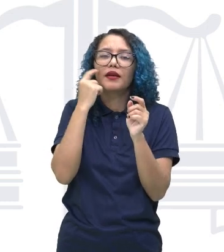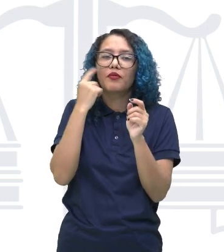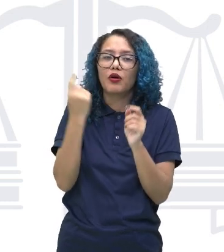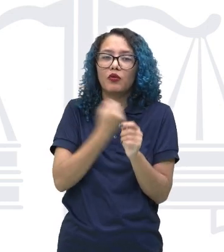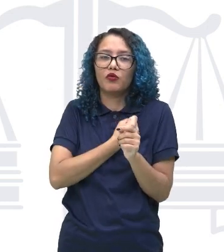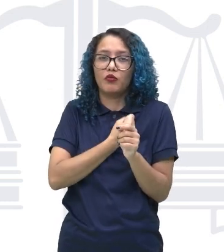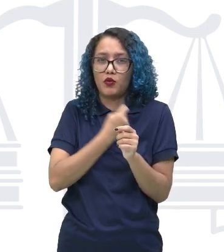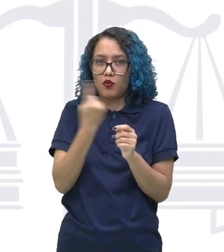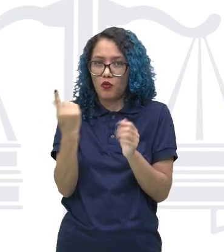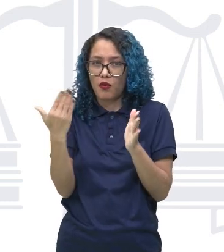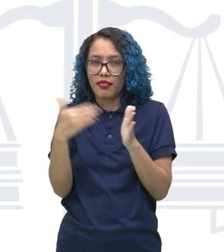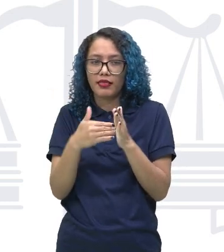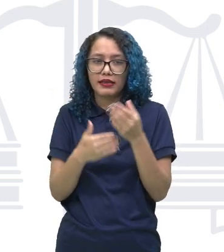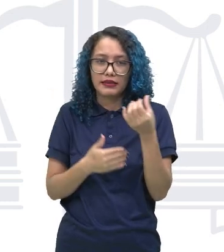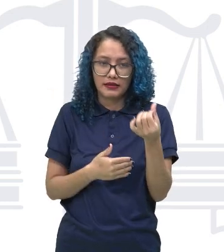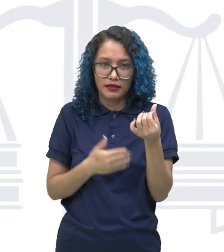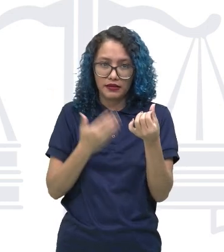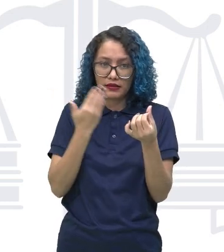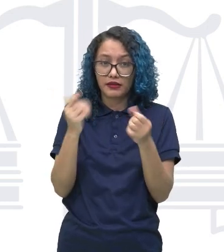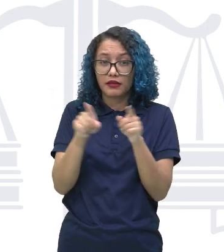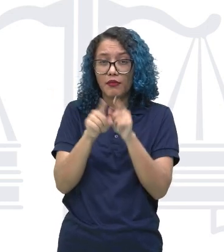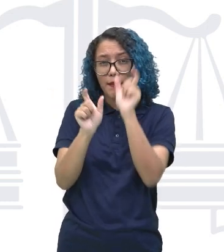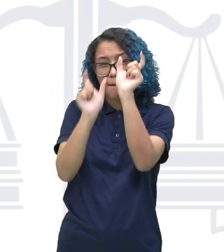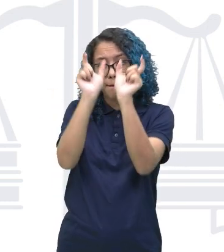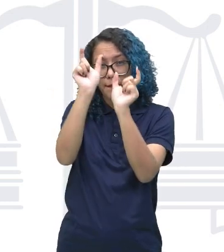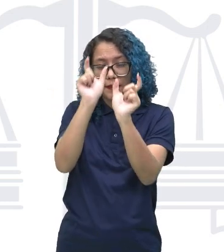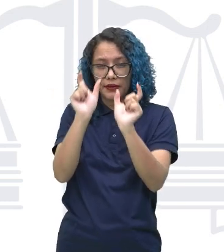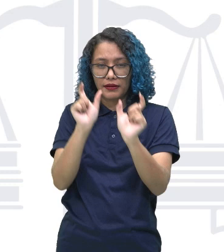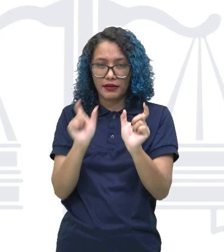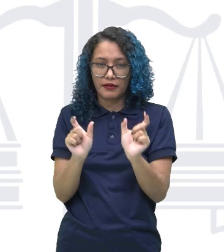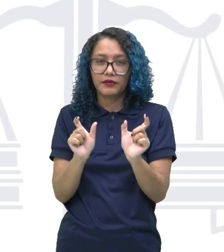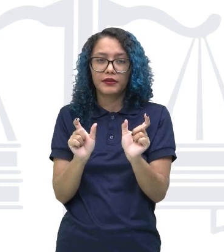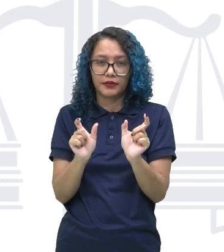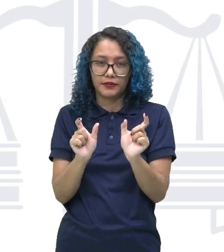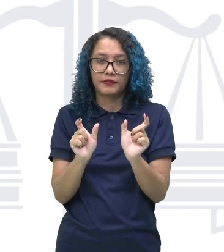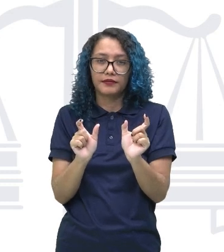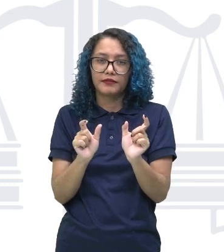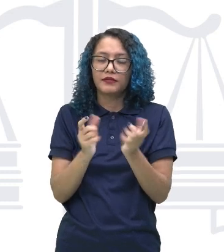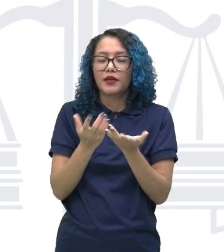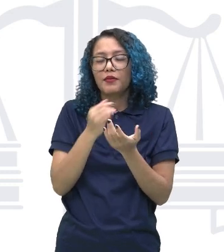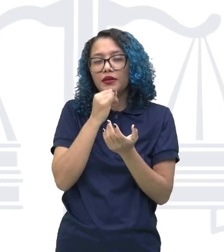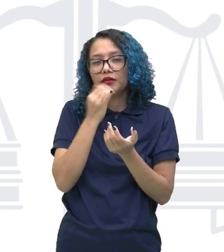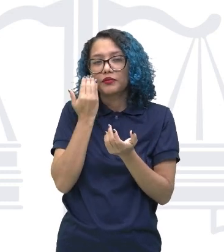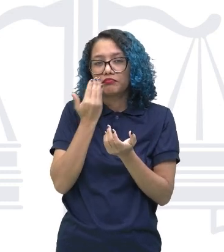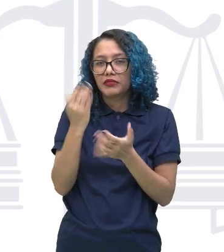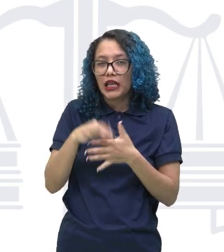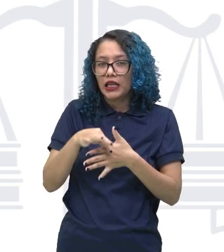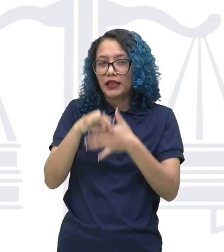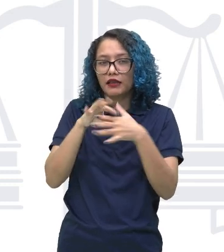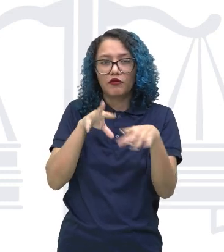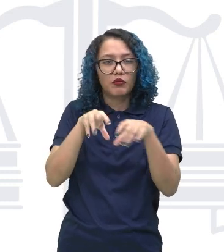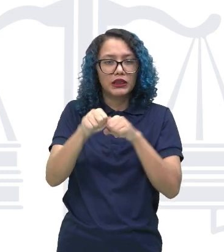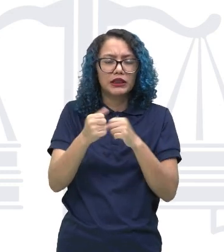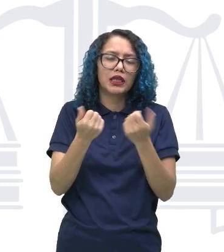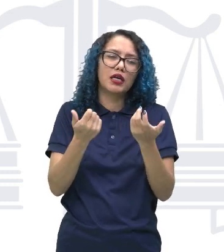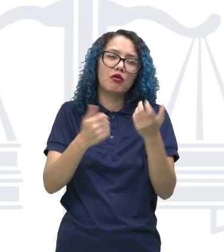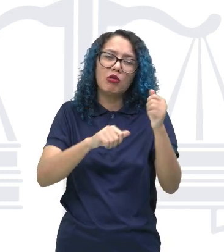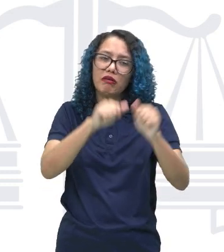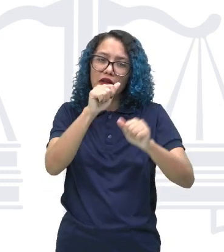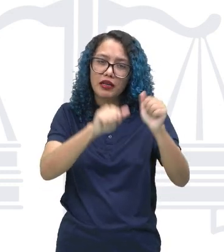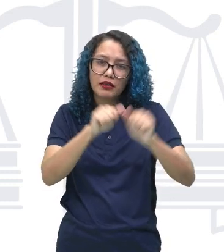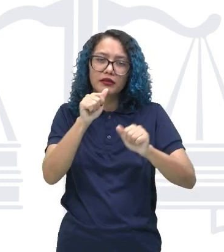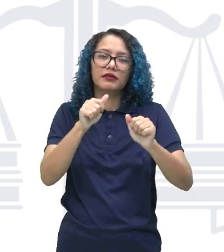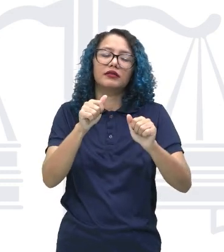6, e tem várias palavrinhas aí que vocês podem visualizar, entre elas governança, formações, avaliações e